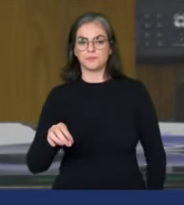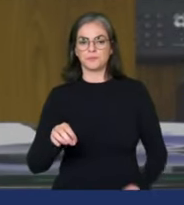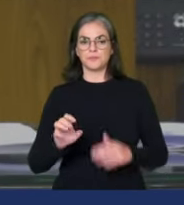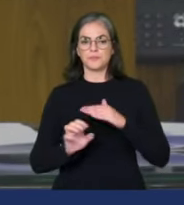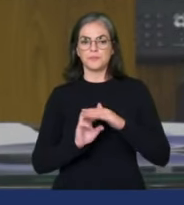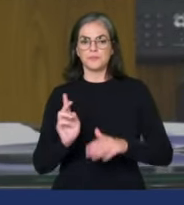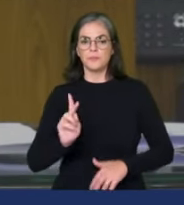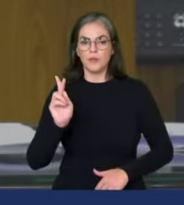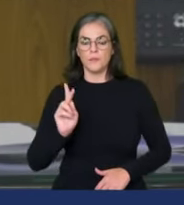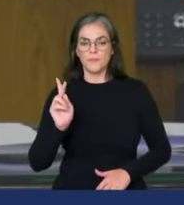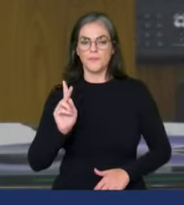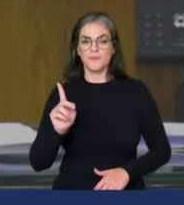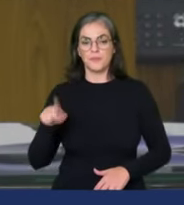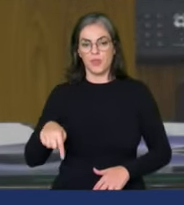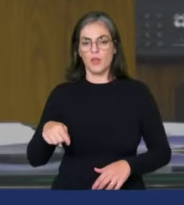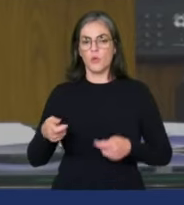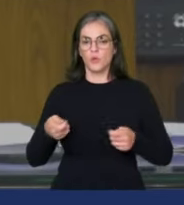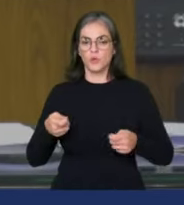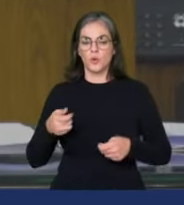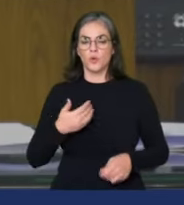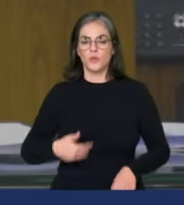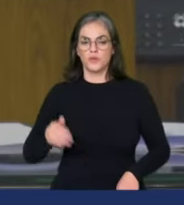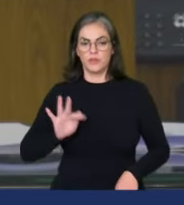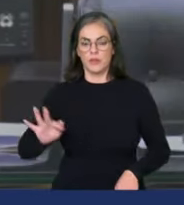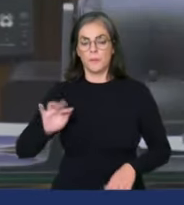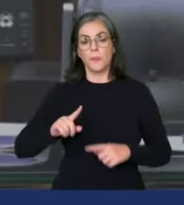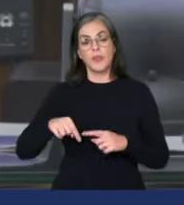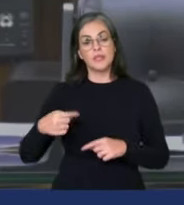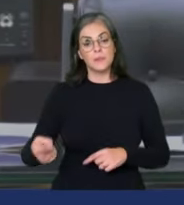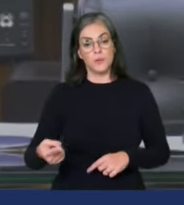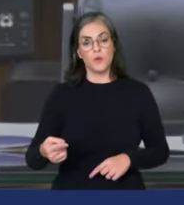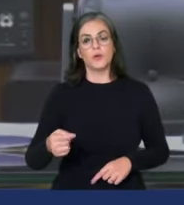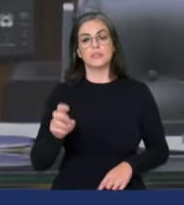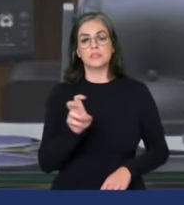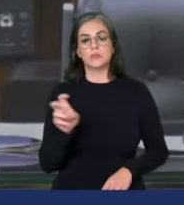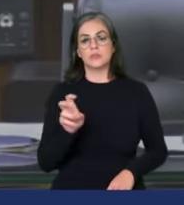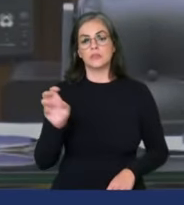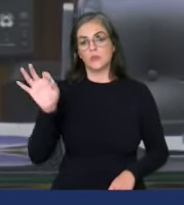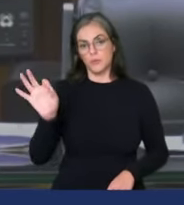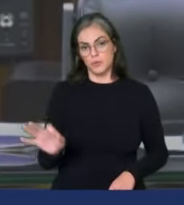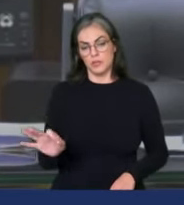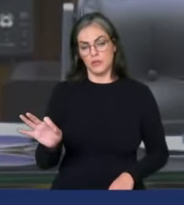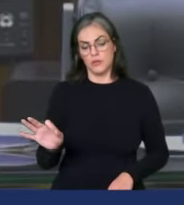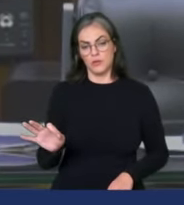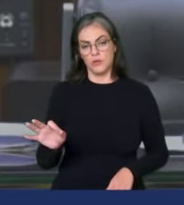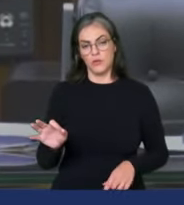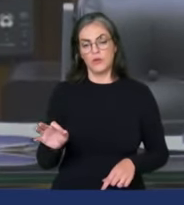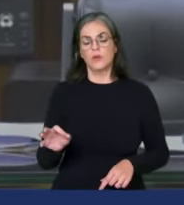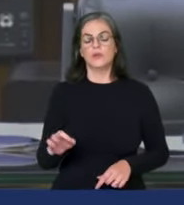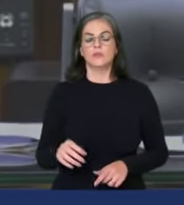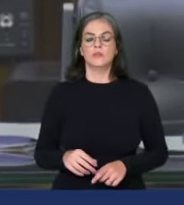União. Depois do governo FHC, foi para 55% o controle da União,